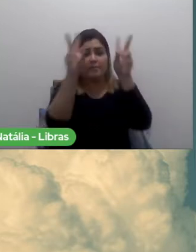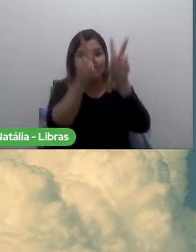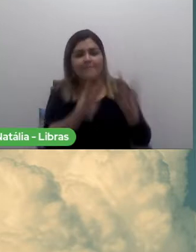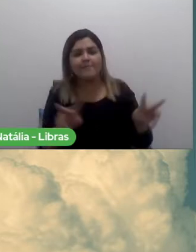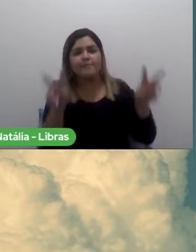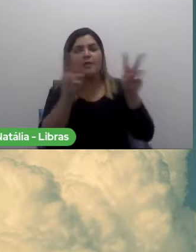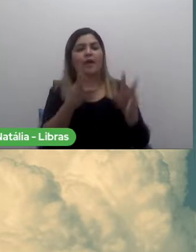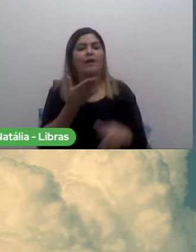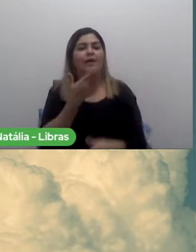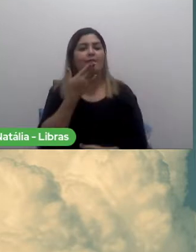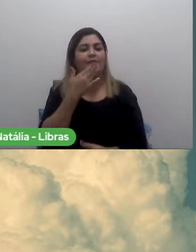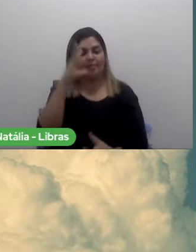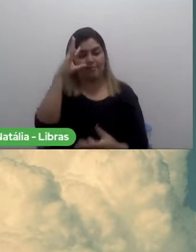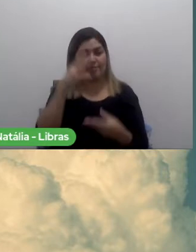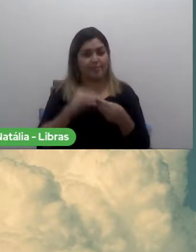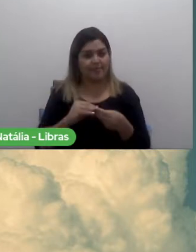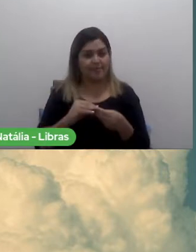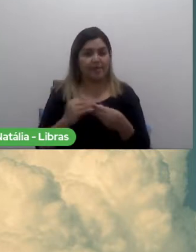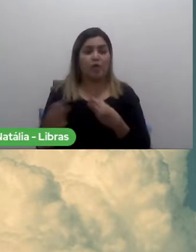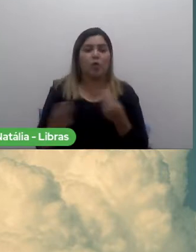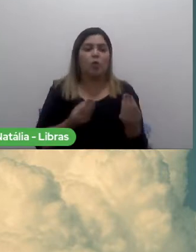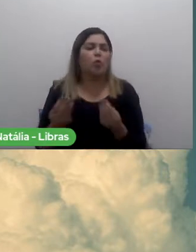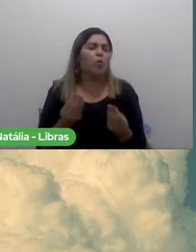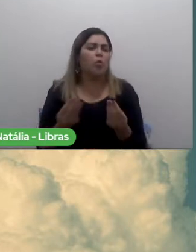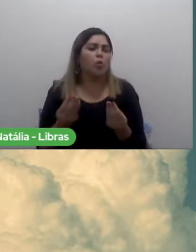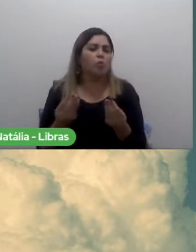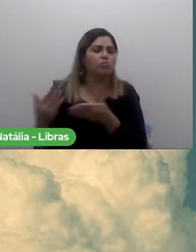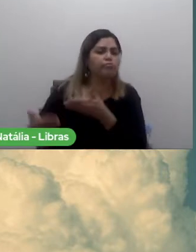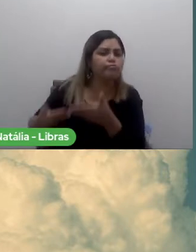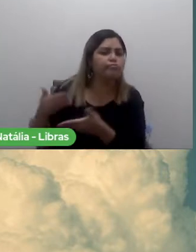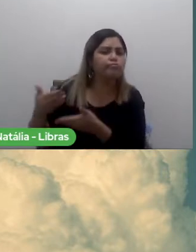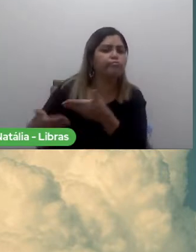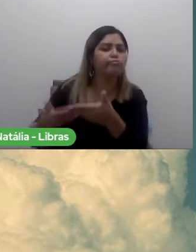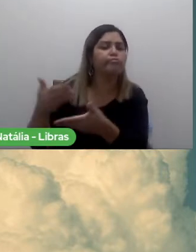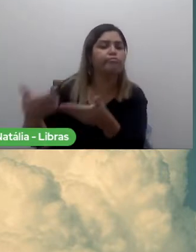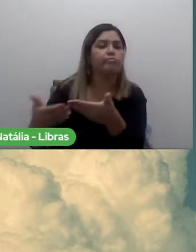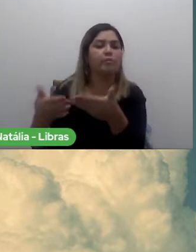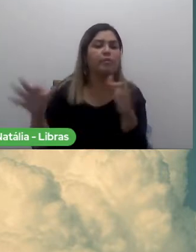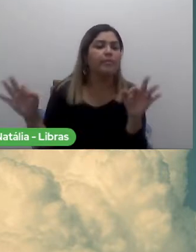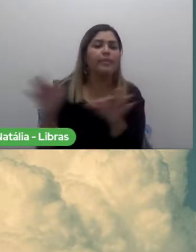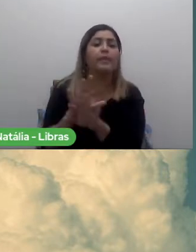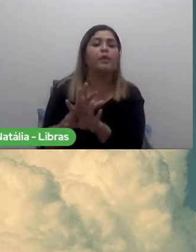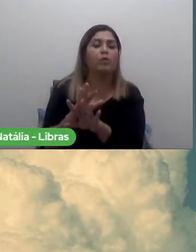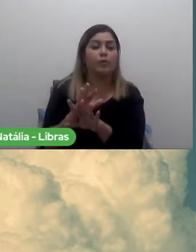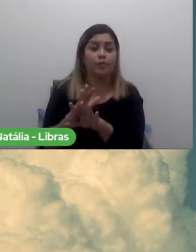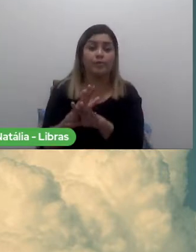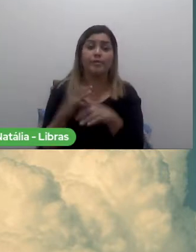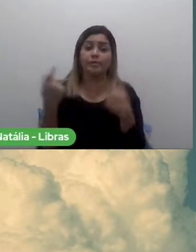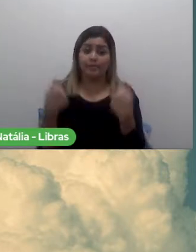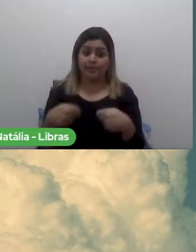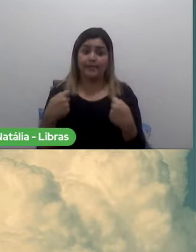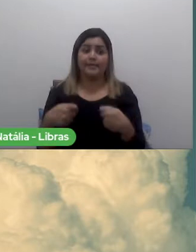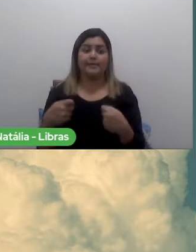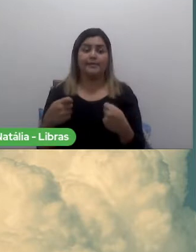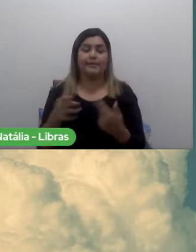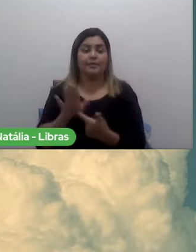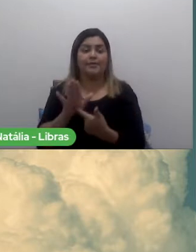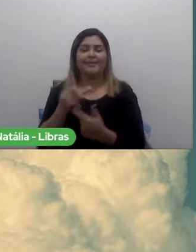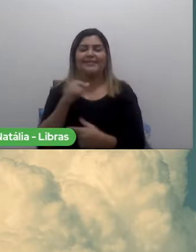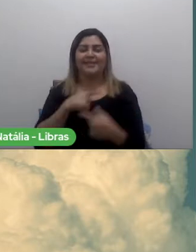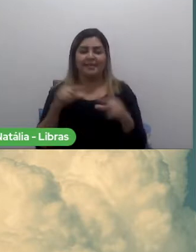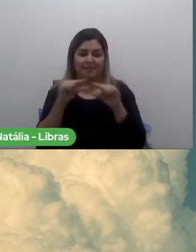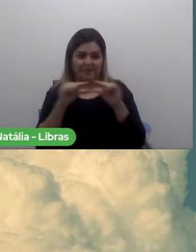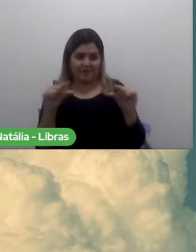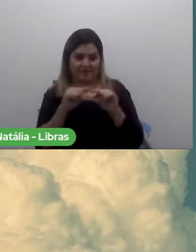o caminho que um card faz até ele estar disponível em produção, tá? Então tem uma frase no site do Caroli que